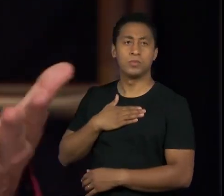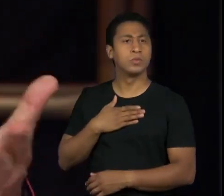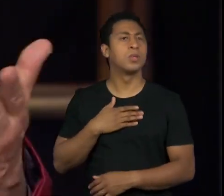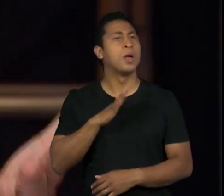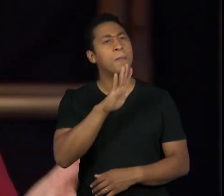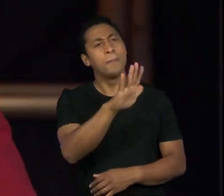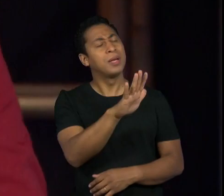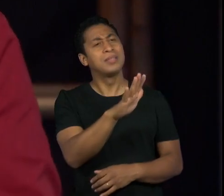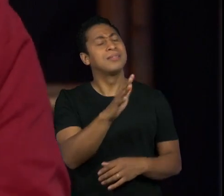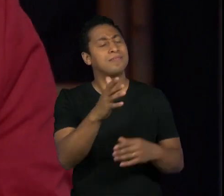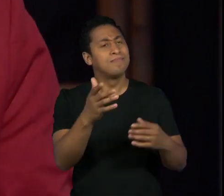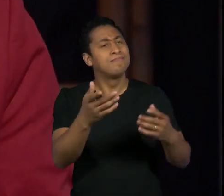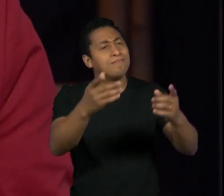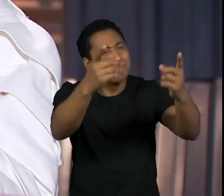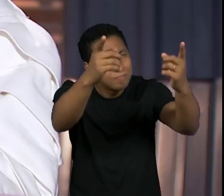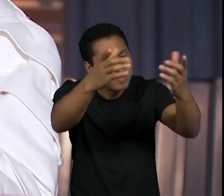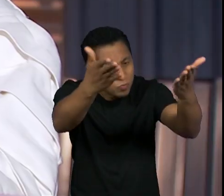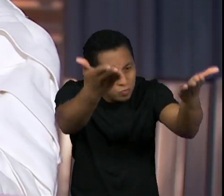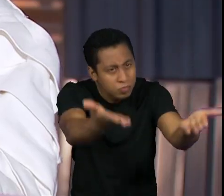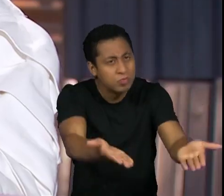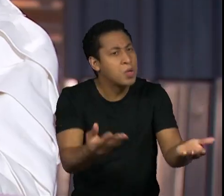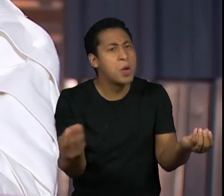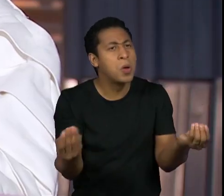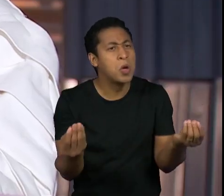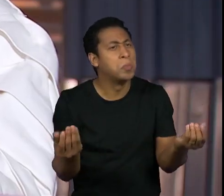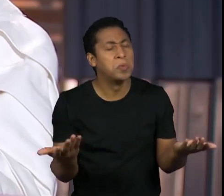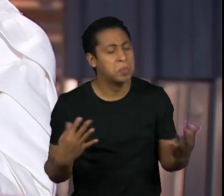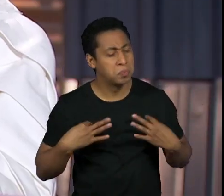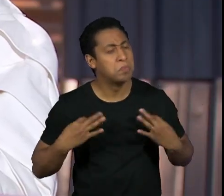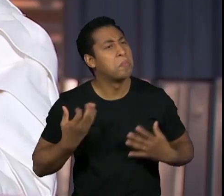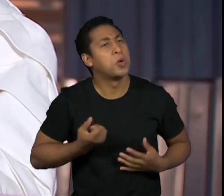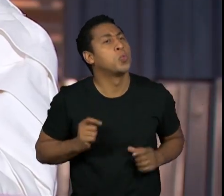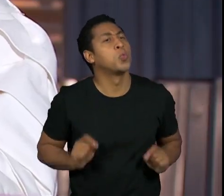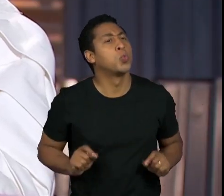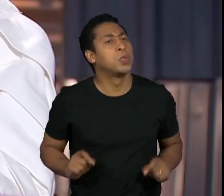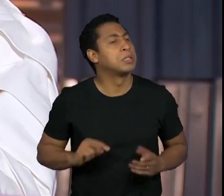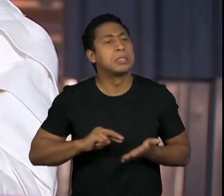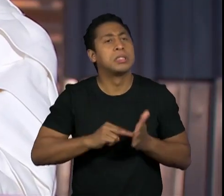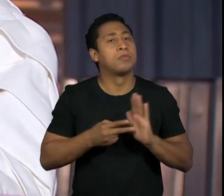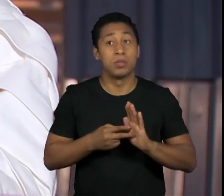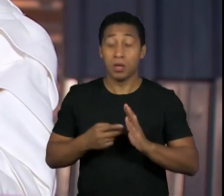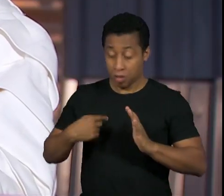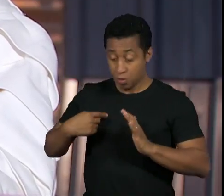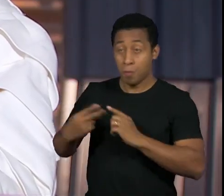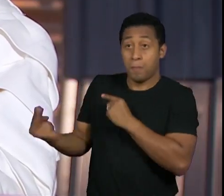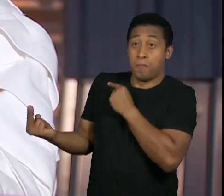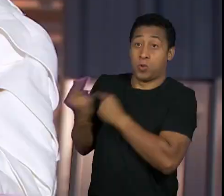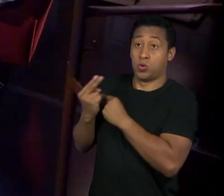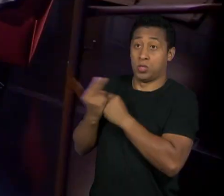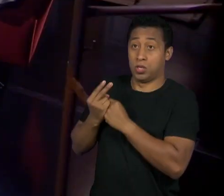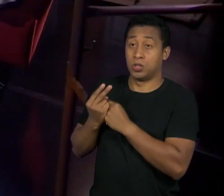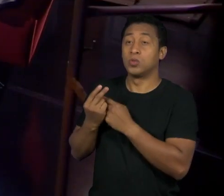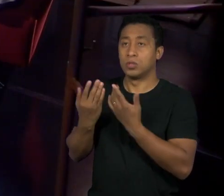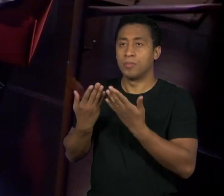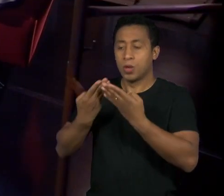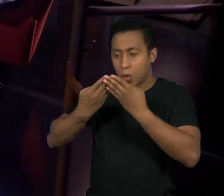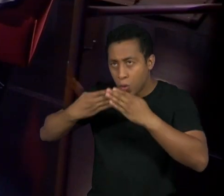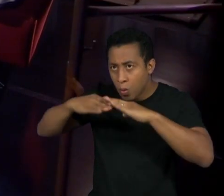te confere o quê? Ela me confere proteção e conexão com os orixás que me protegem. Certo. É